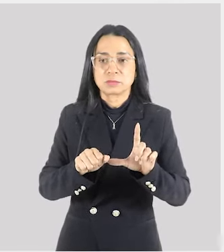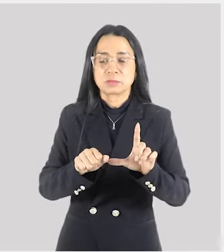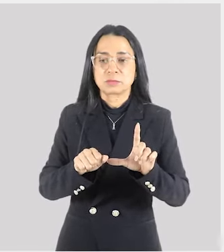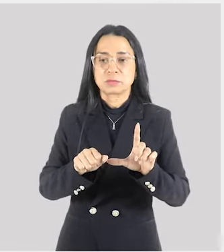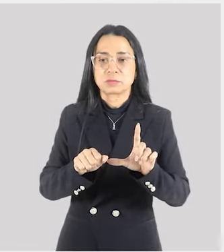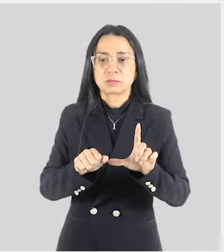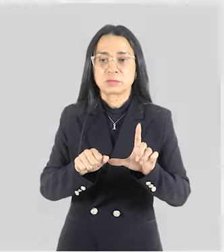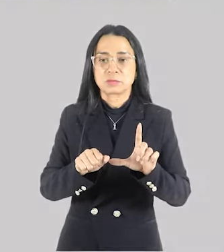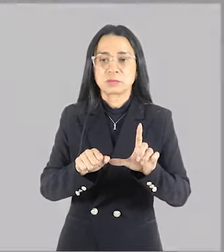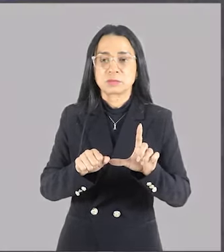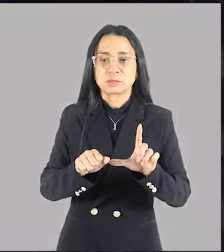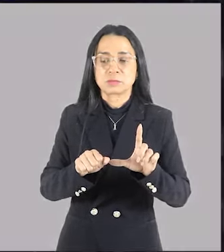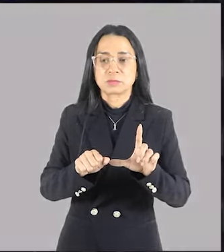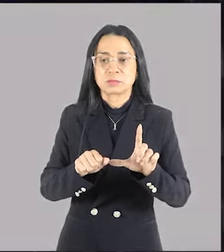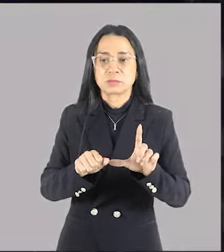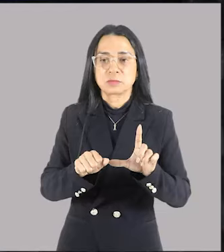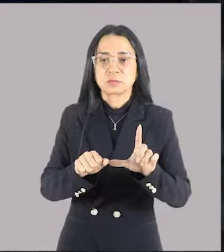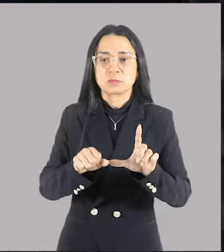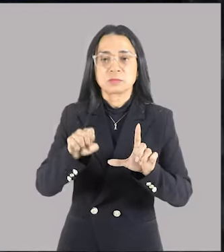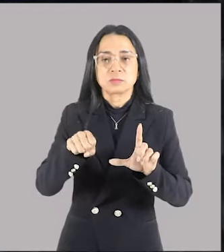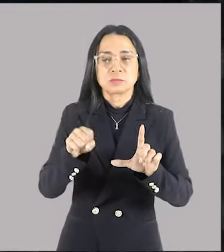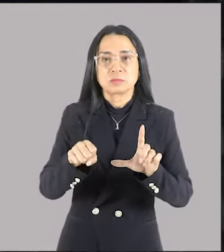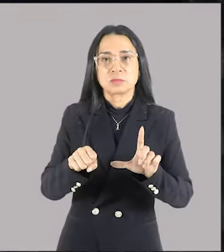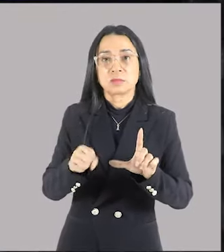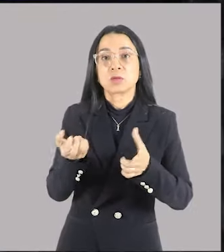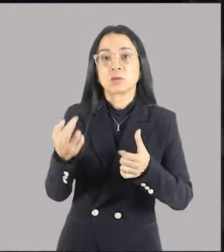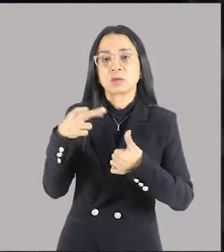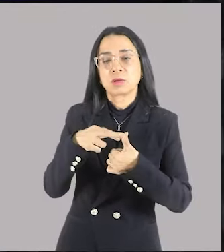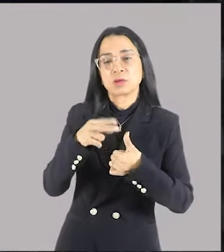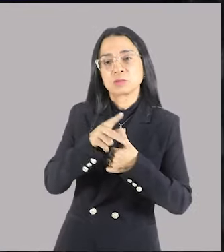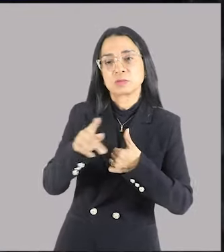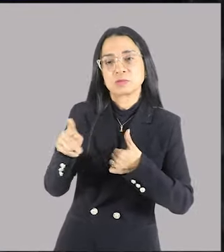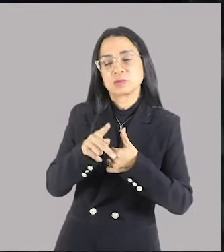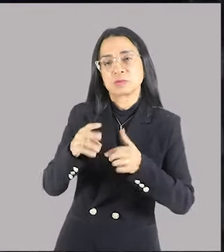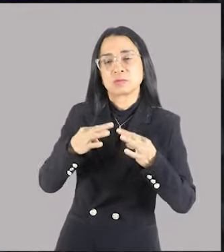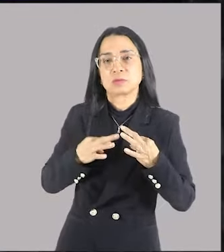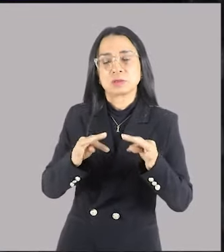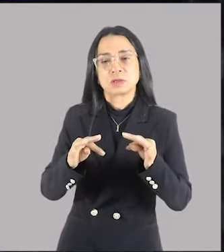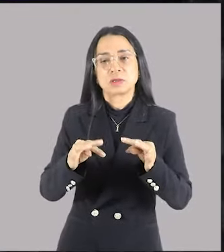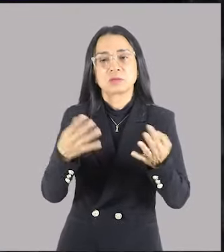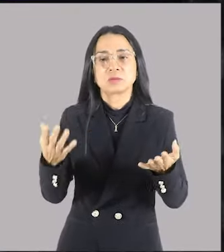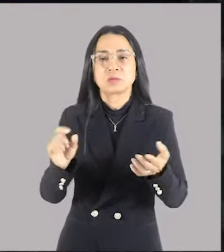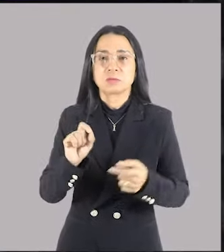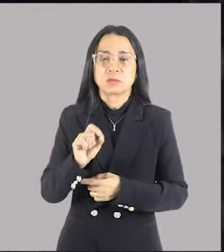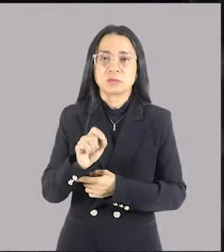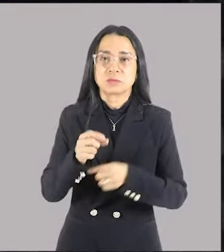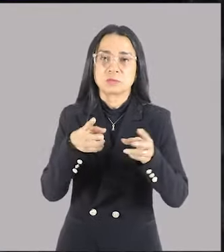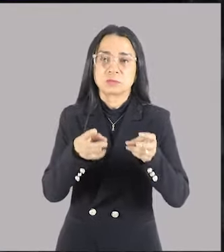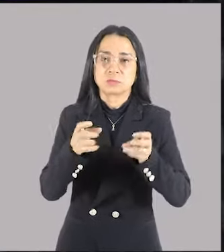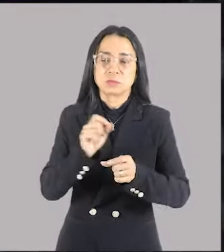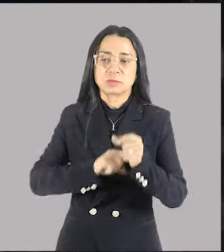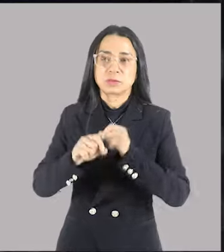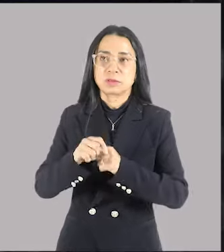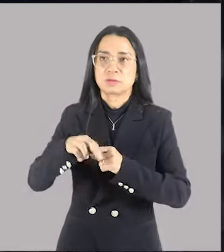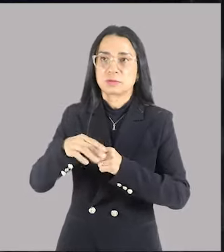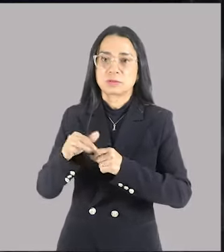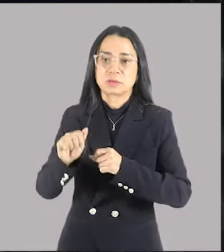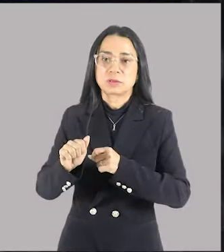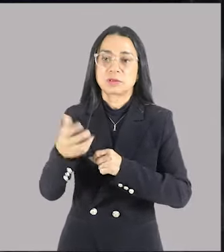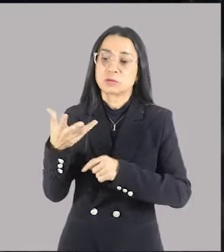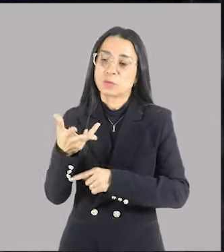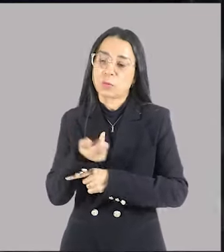chefia e assessoramento exatamente o cargo de professor é um cargo técnico portanto ali o que se observa o que se avalia são as